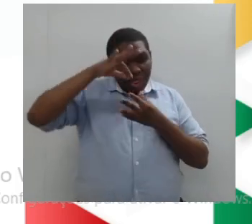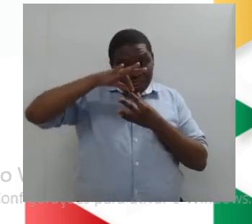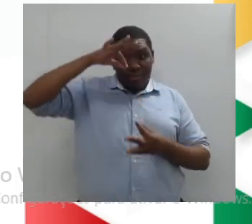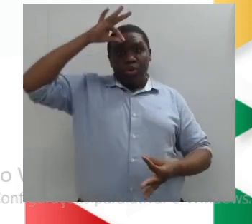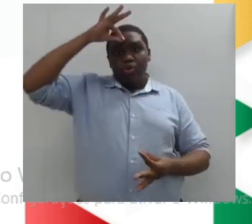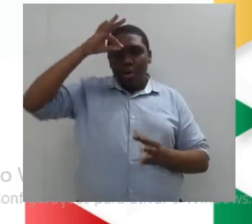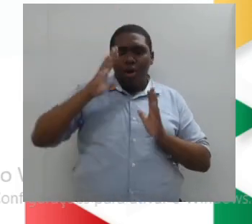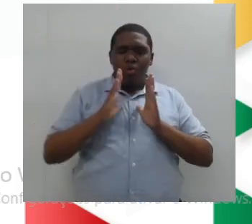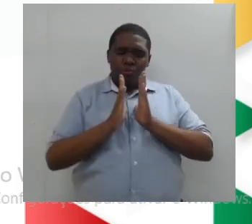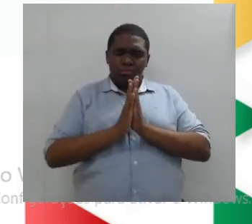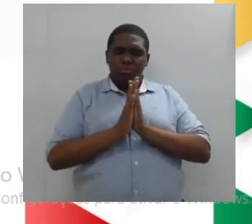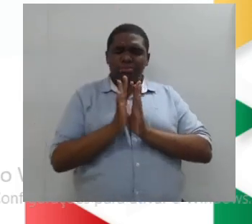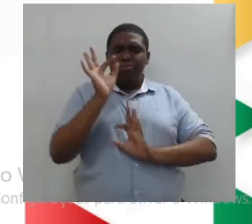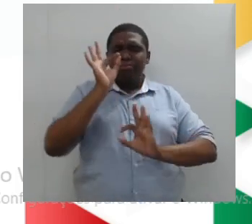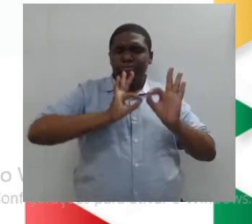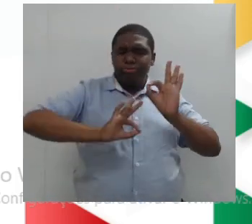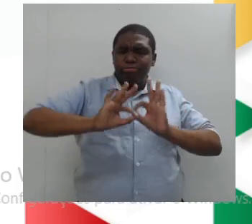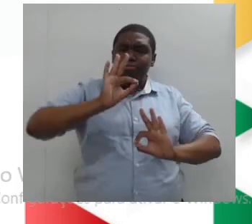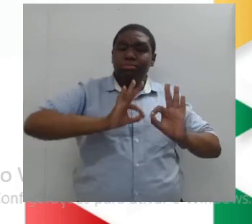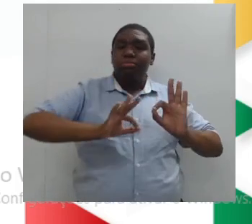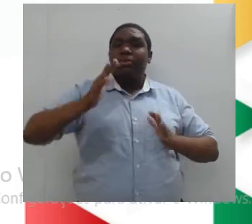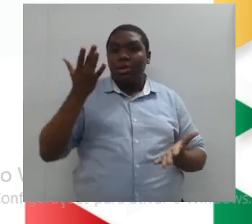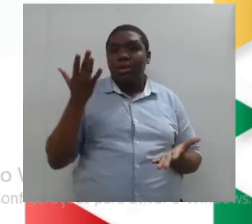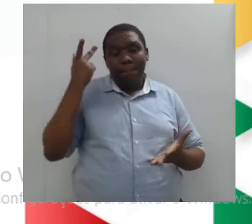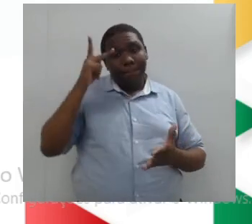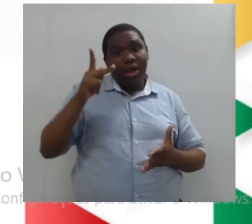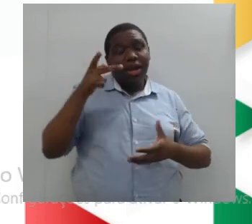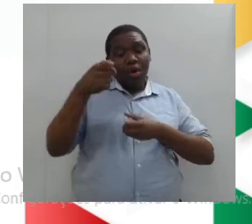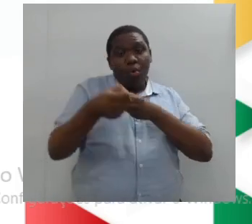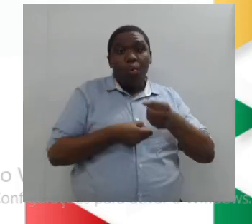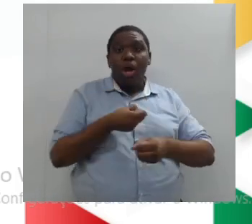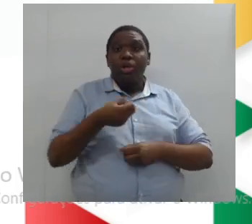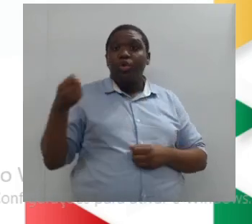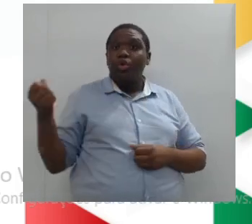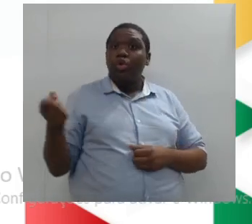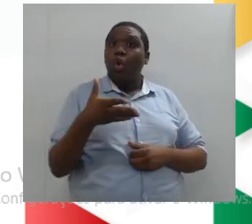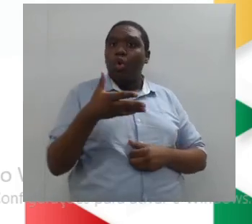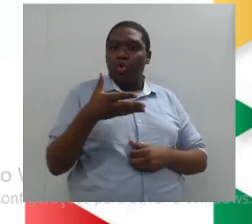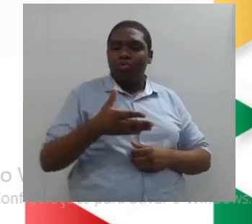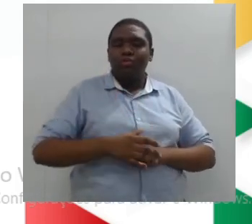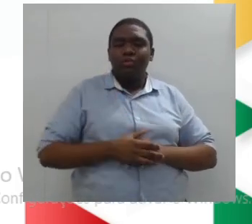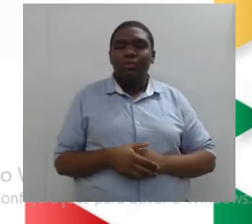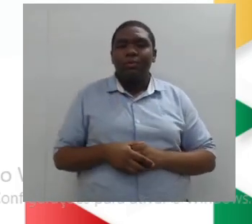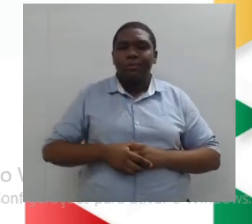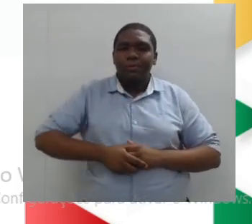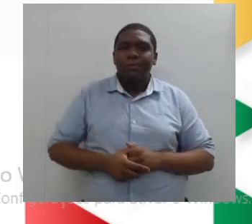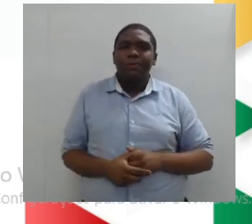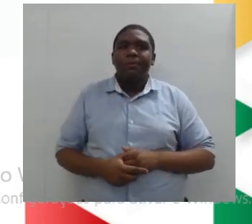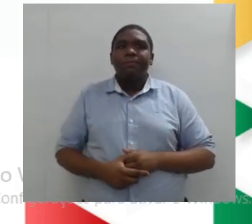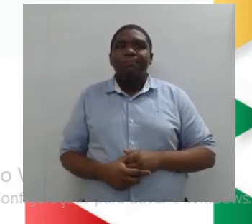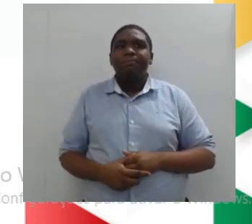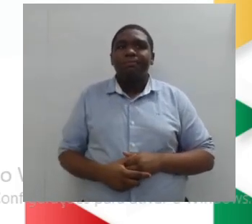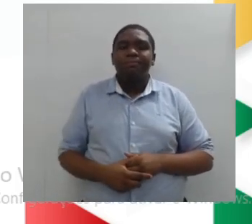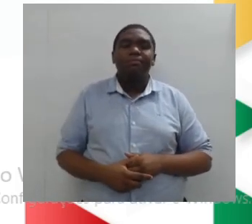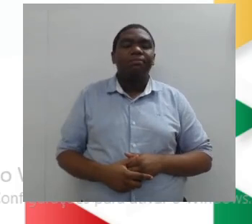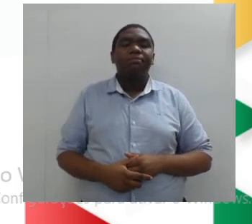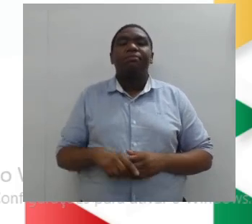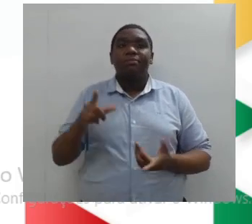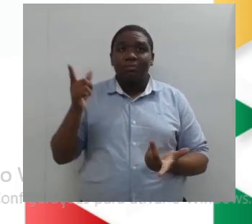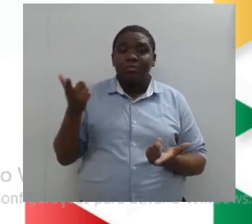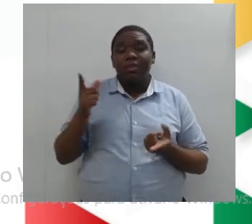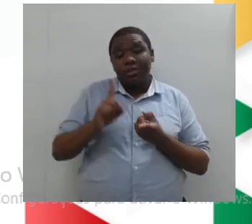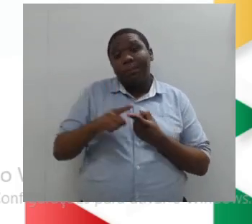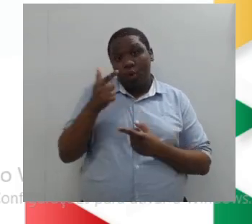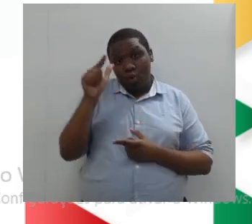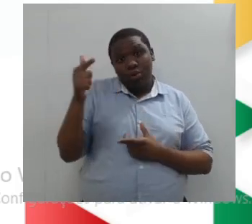e de preparação para a chegada do Ano Novo Bahá'í. Vamos adiante. Outra